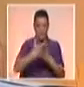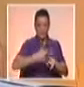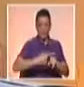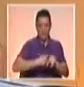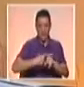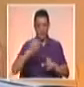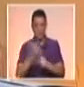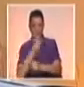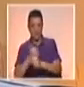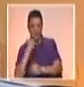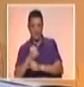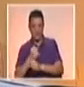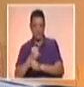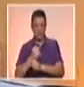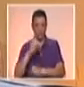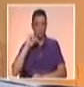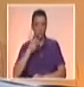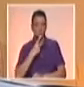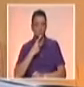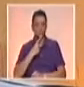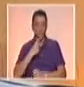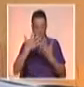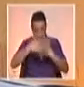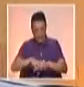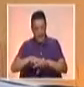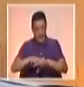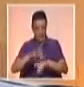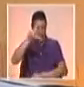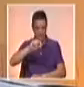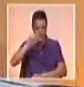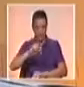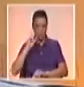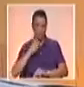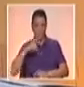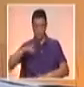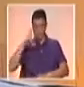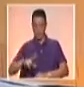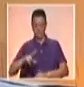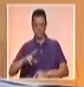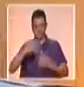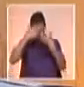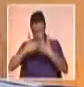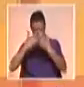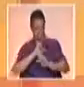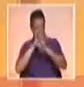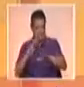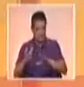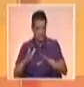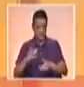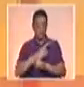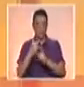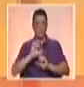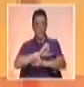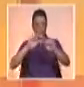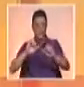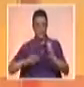que se trabalhe de outra maneira com os surdos e que se integre de outra maneira os surdos em Portugal? Sem dúvida que sim. Vocês têm